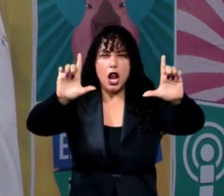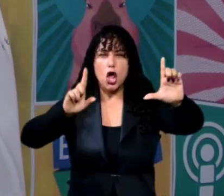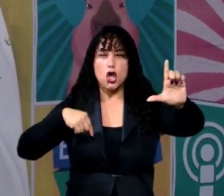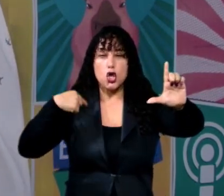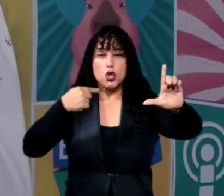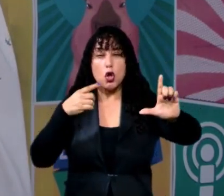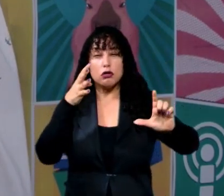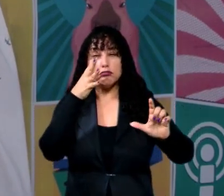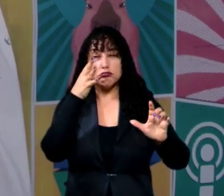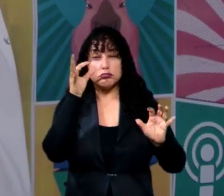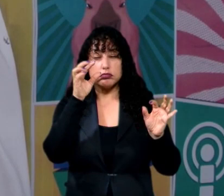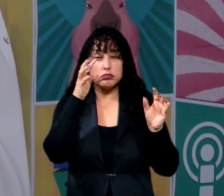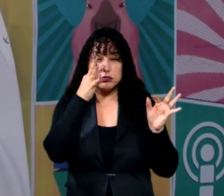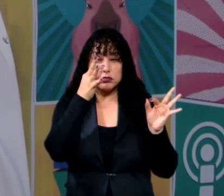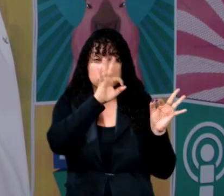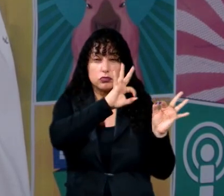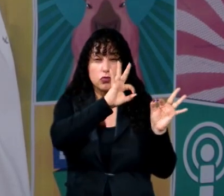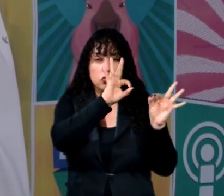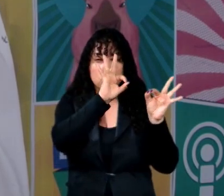o observador.